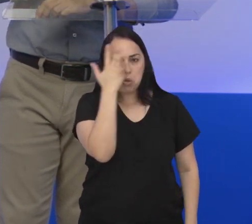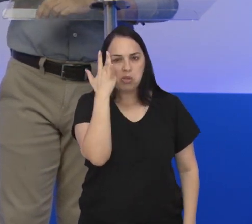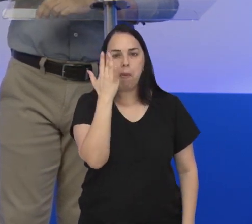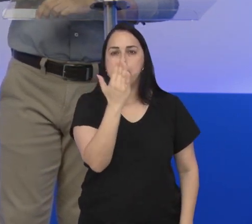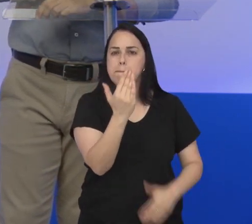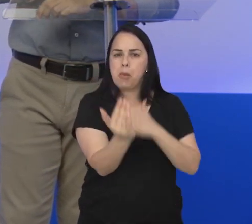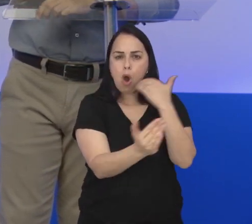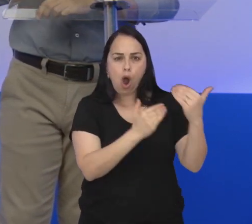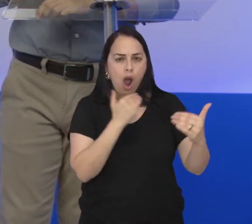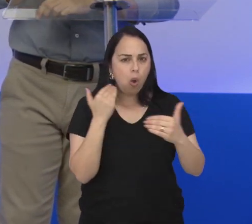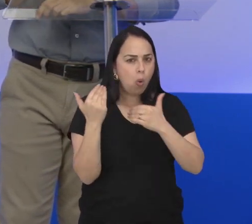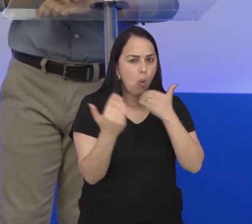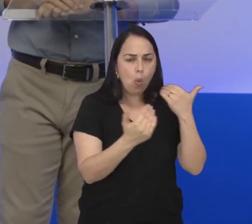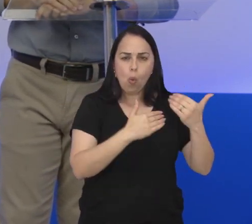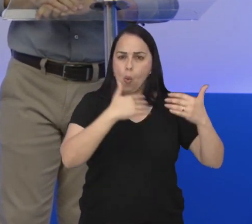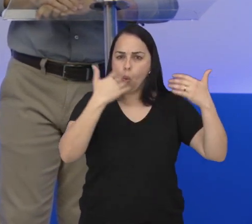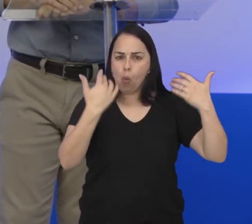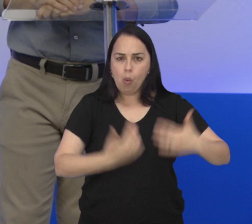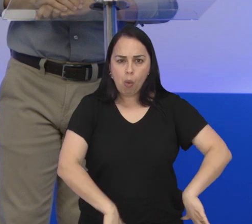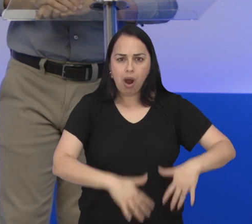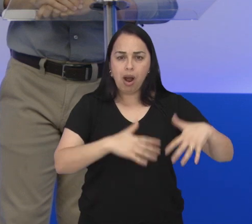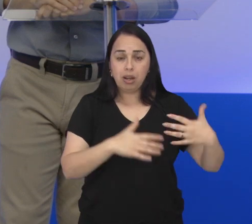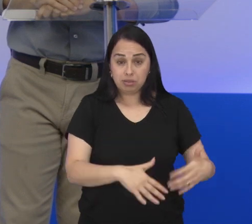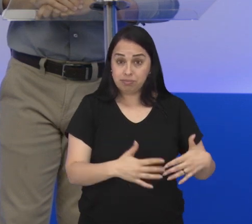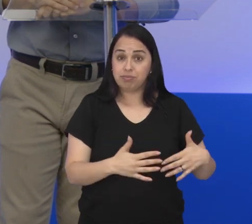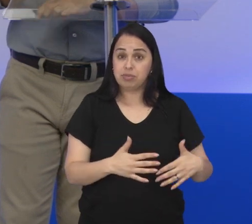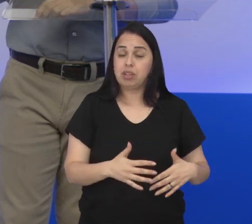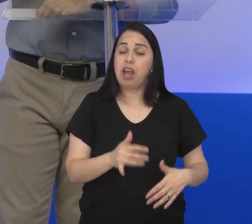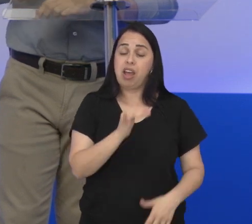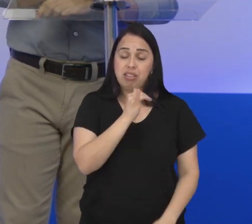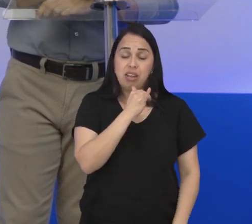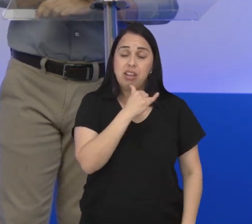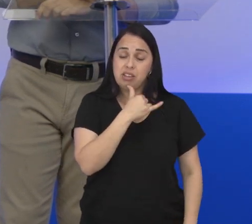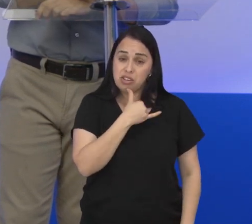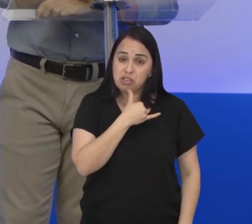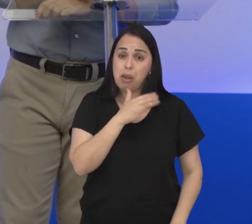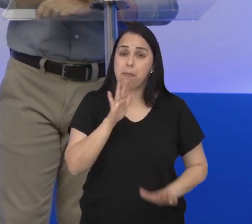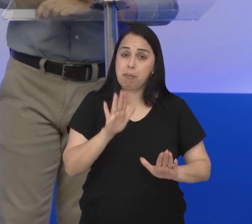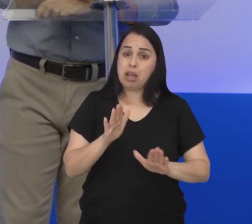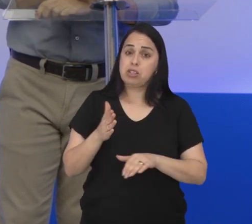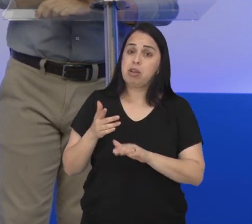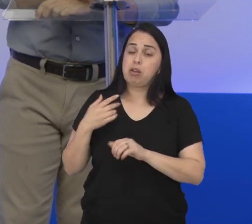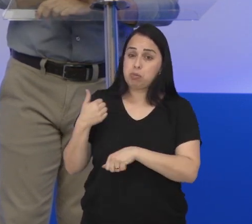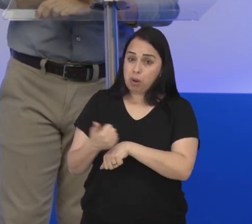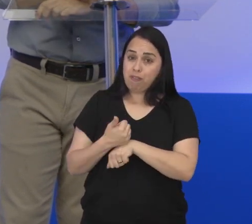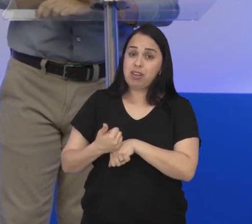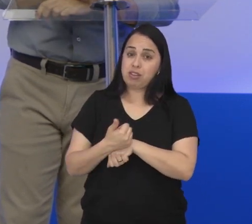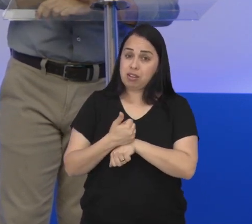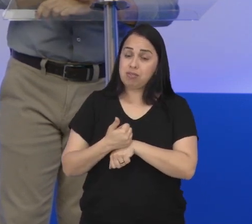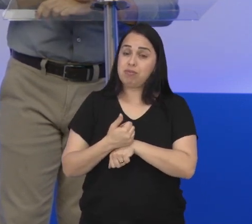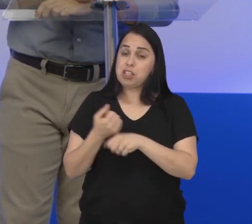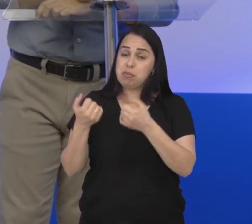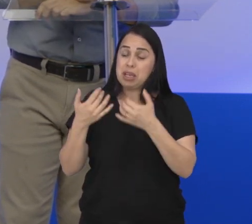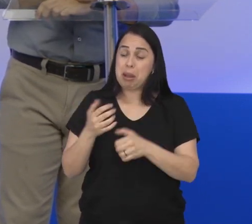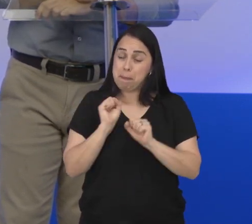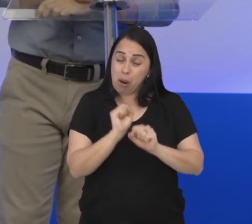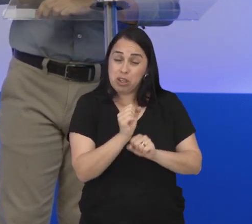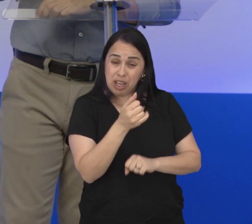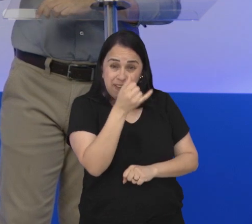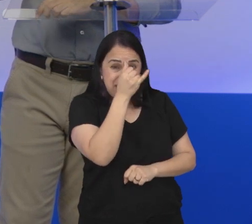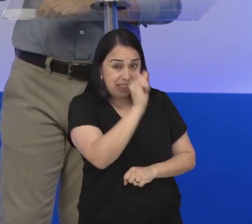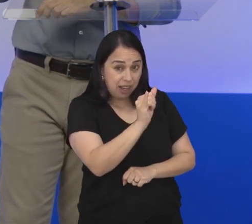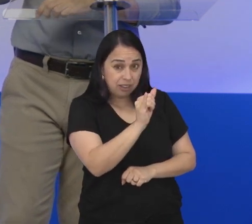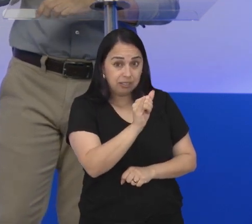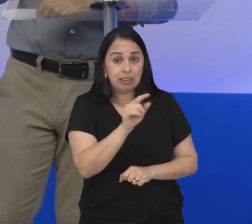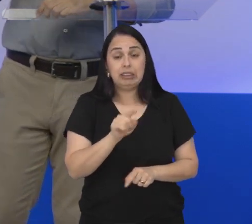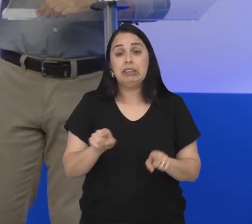foi considerado a maior tragédia natural do estado. Situação triste, mas que, segundo especialistas, poderia ter sido evitada. É o que